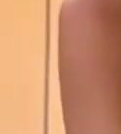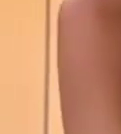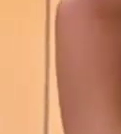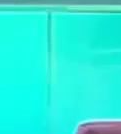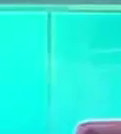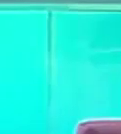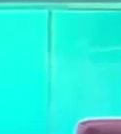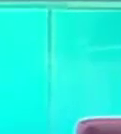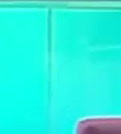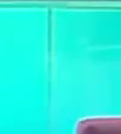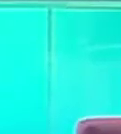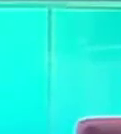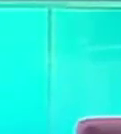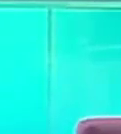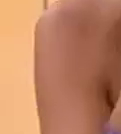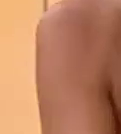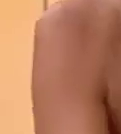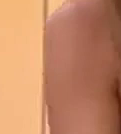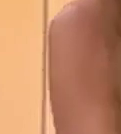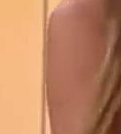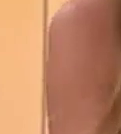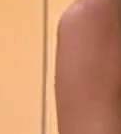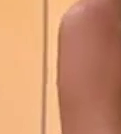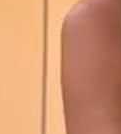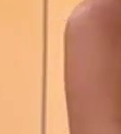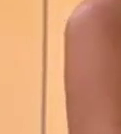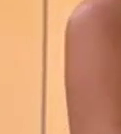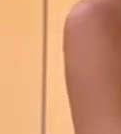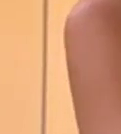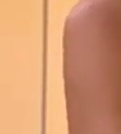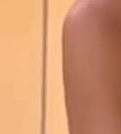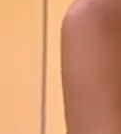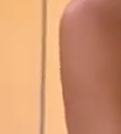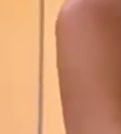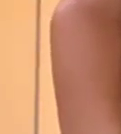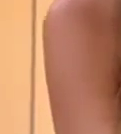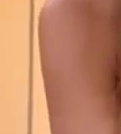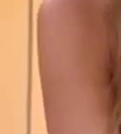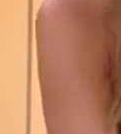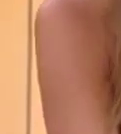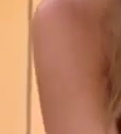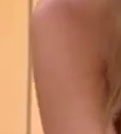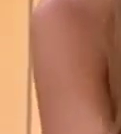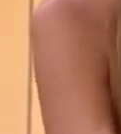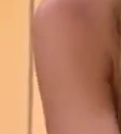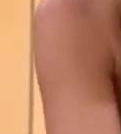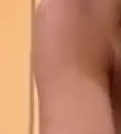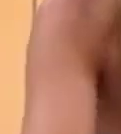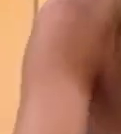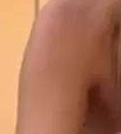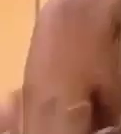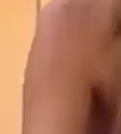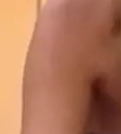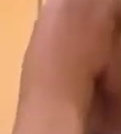el só precisa de facto de de pensar um bocadinho mais nela própria Porque notava-se que o quarto da filha